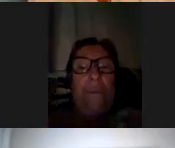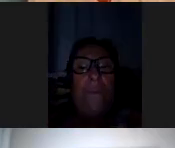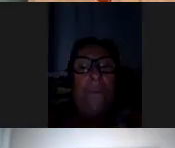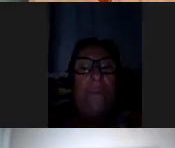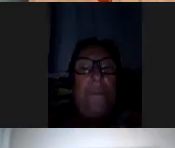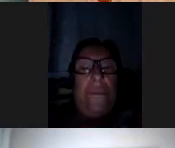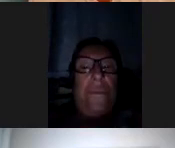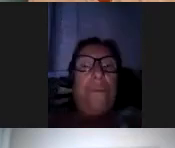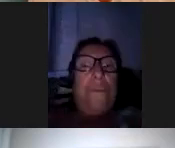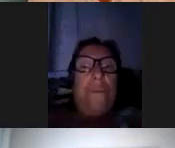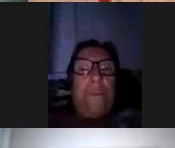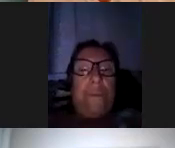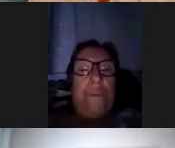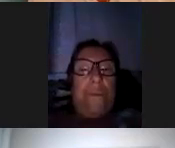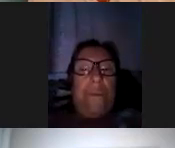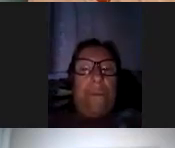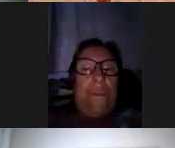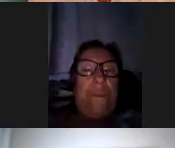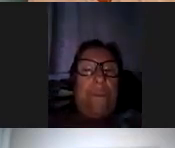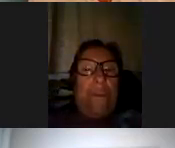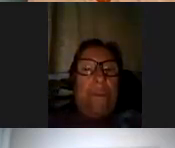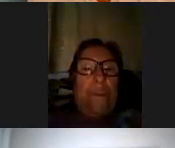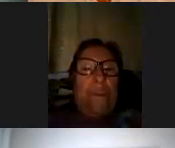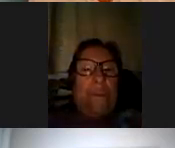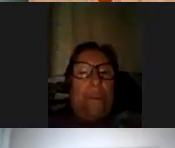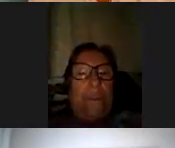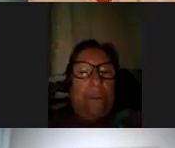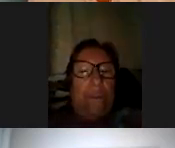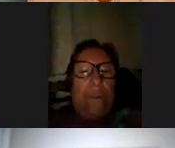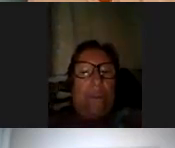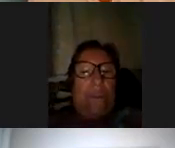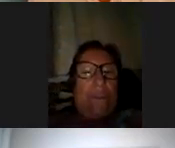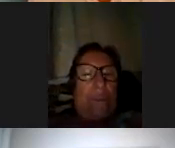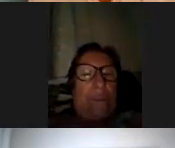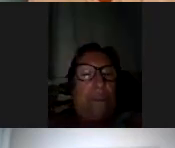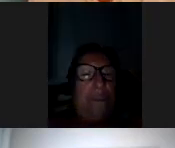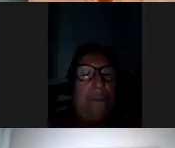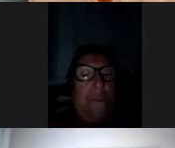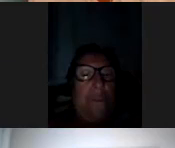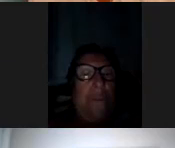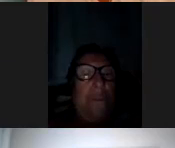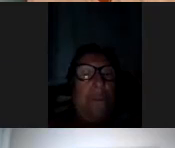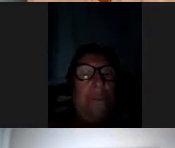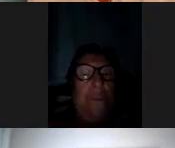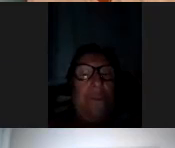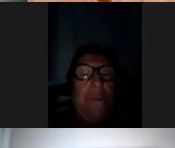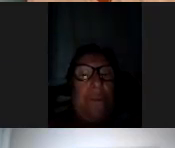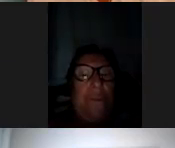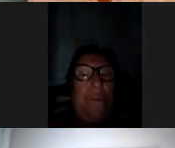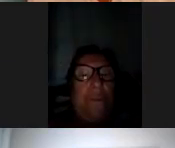finalizando um procedimento que tem riscos, né? O parto normal, cesárea, não é isento de riscos.